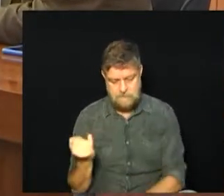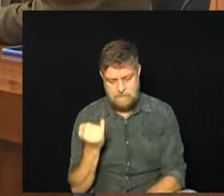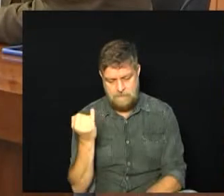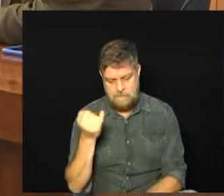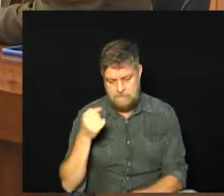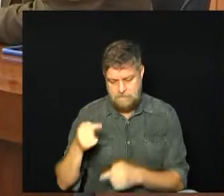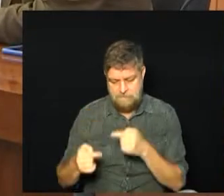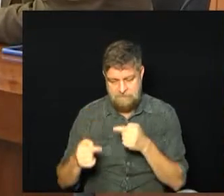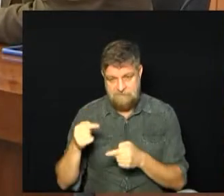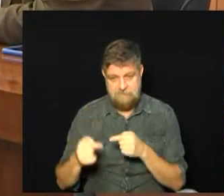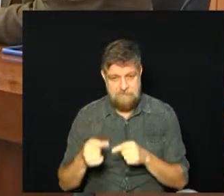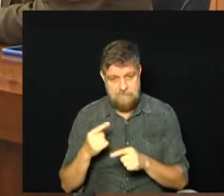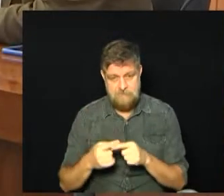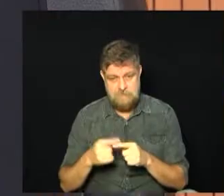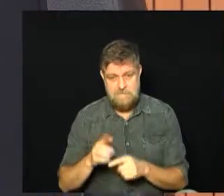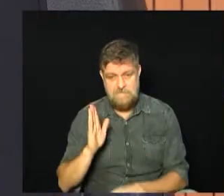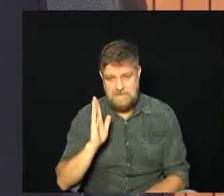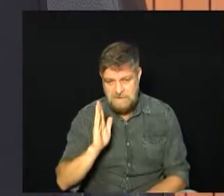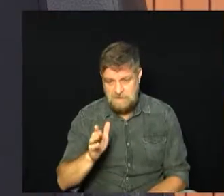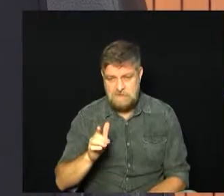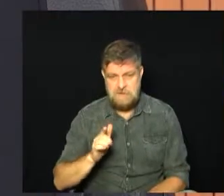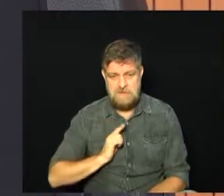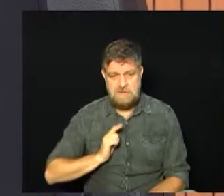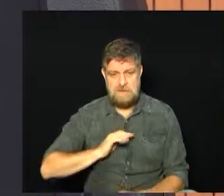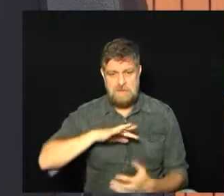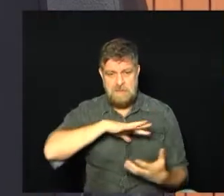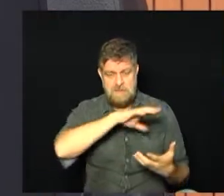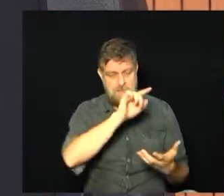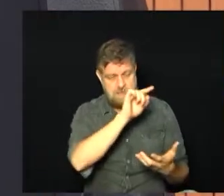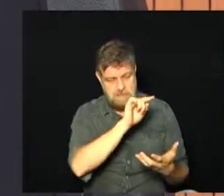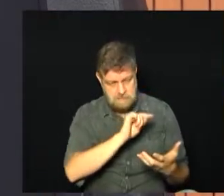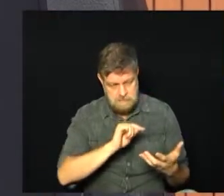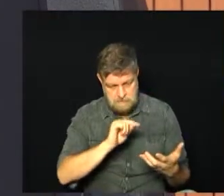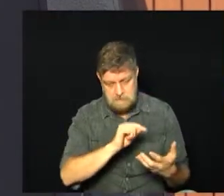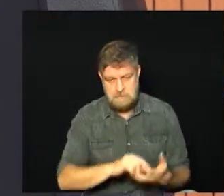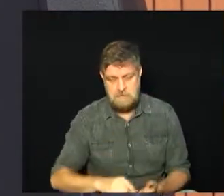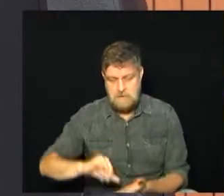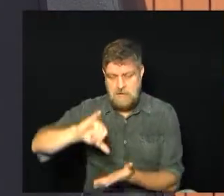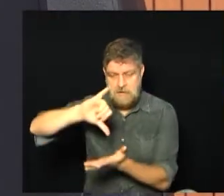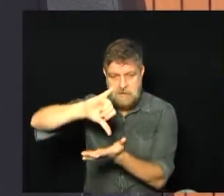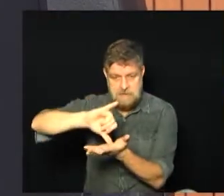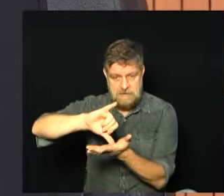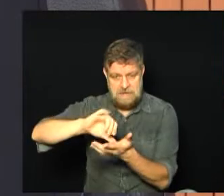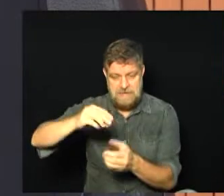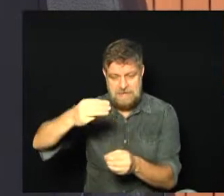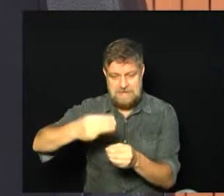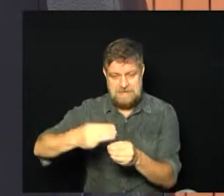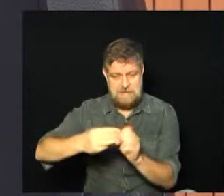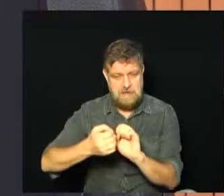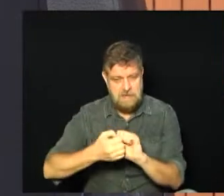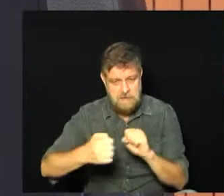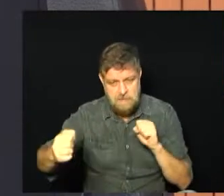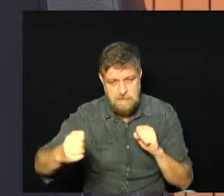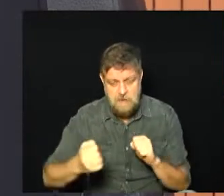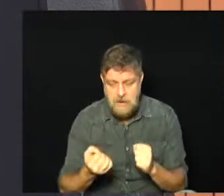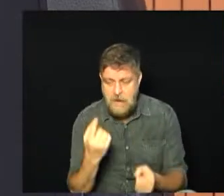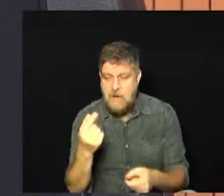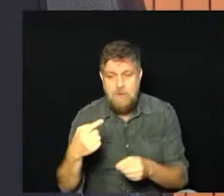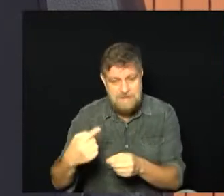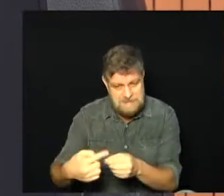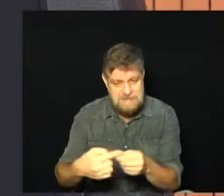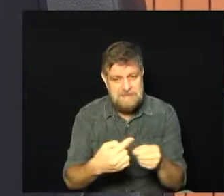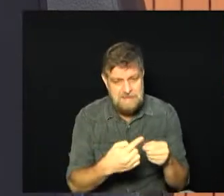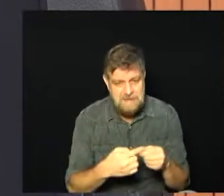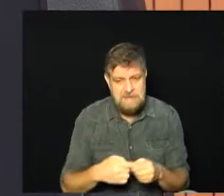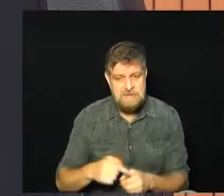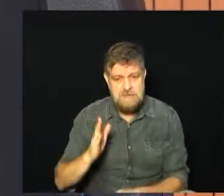porque parklets já existem há muito tempo no mundo todo, né? Grandes capitais, grandes metrópoles e até pequenas cidades. Em